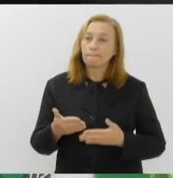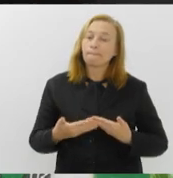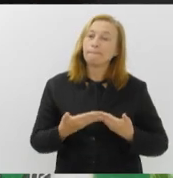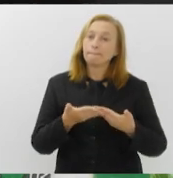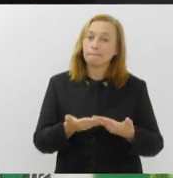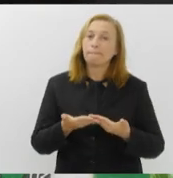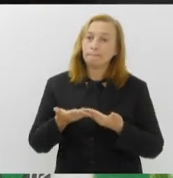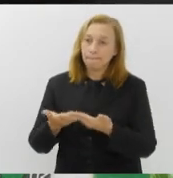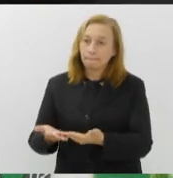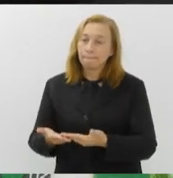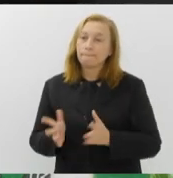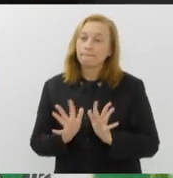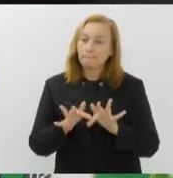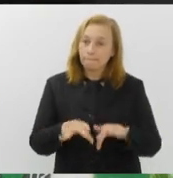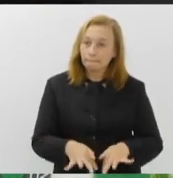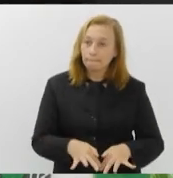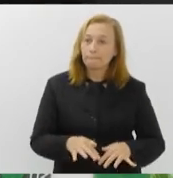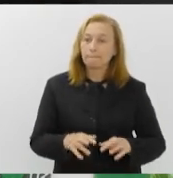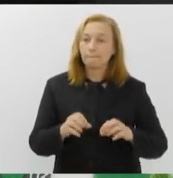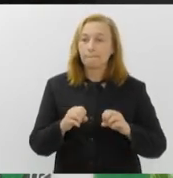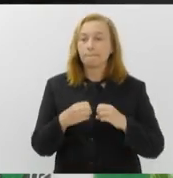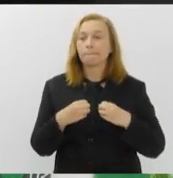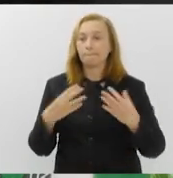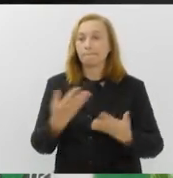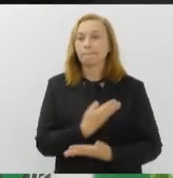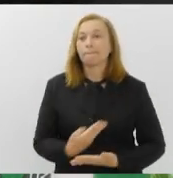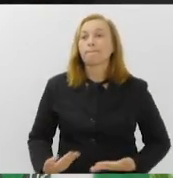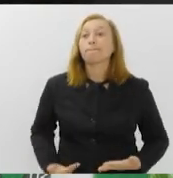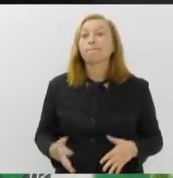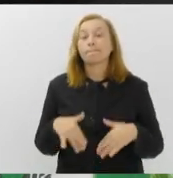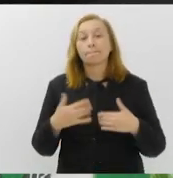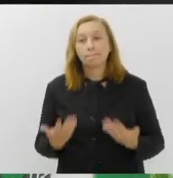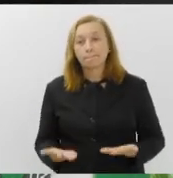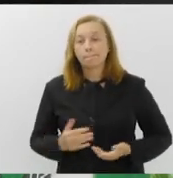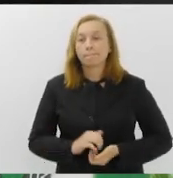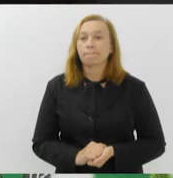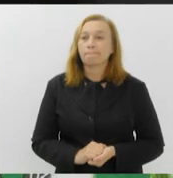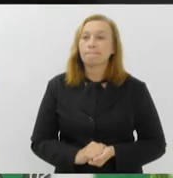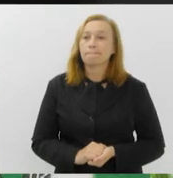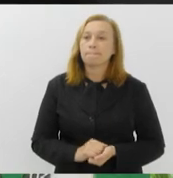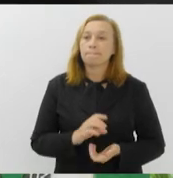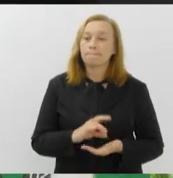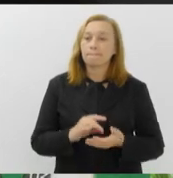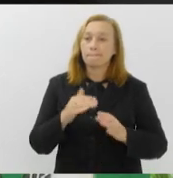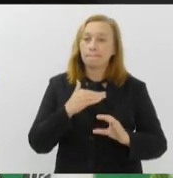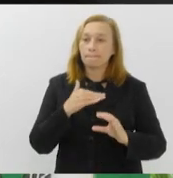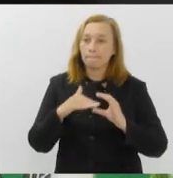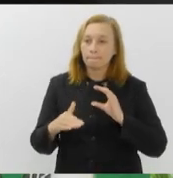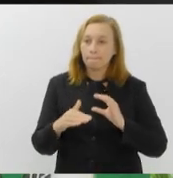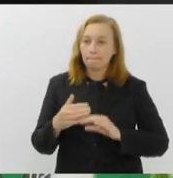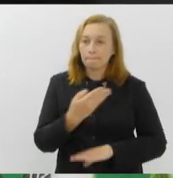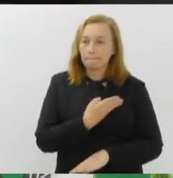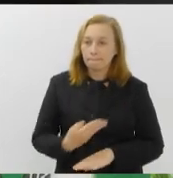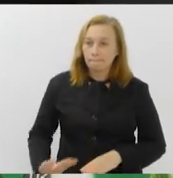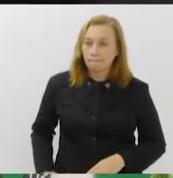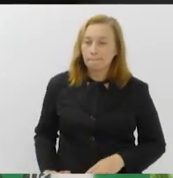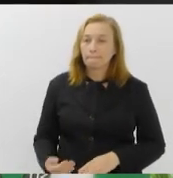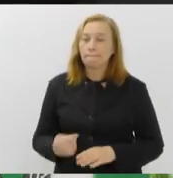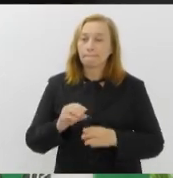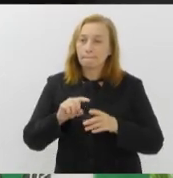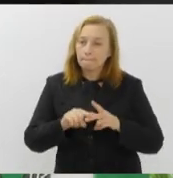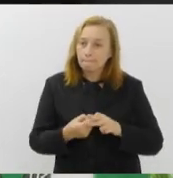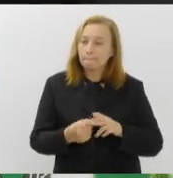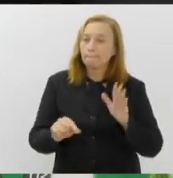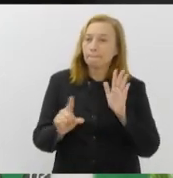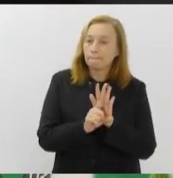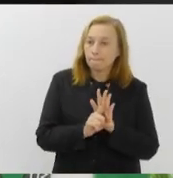encaminhamentos finais dessa audiência. Então, oficial, governador do Estado para a regulamentação das